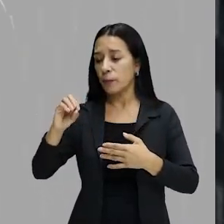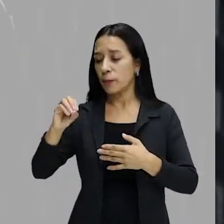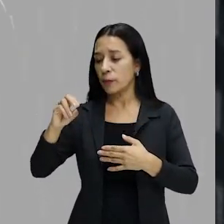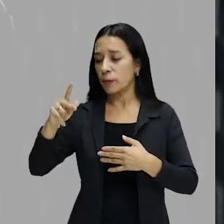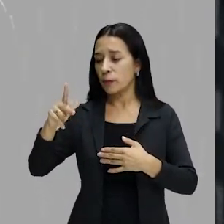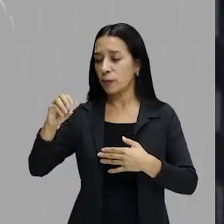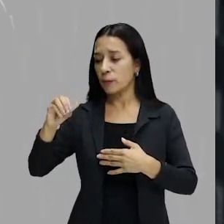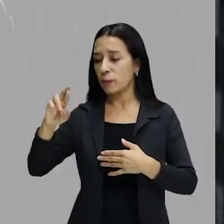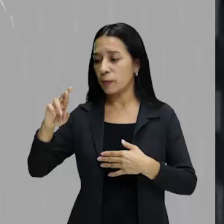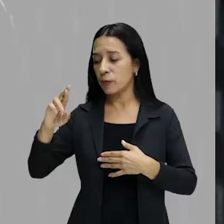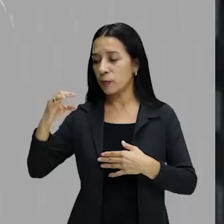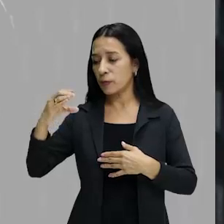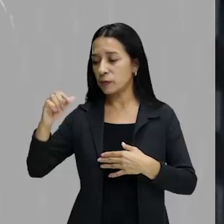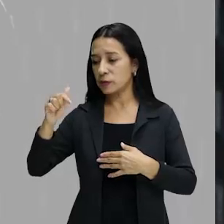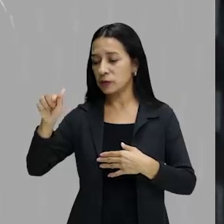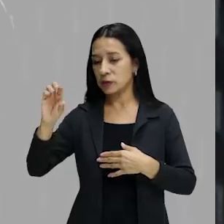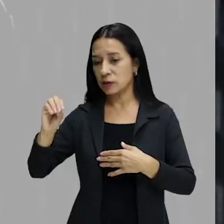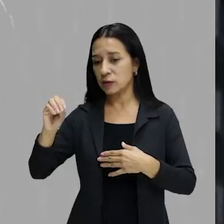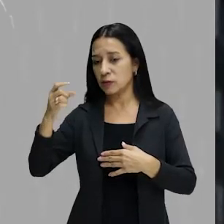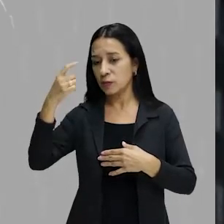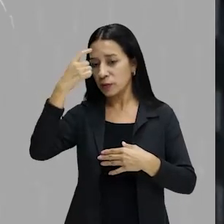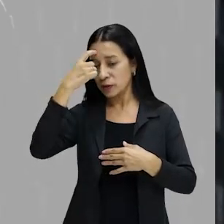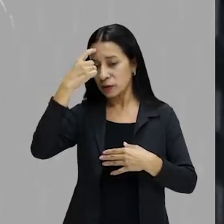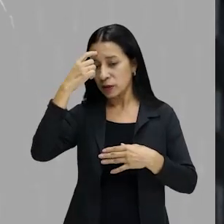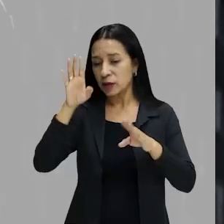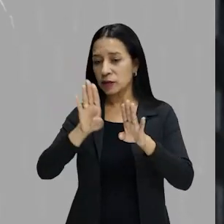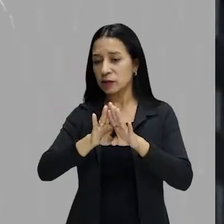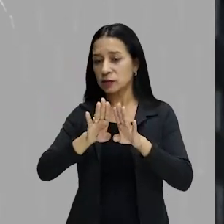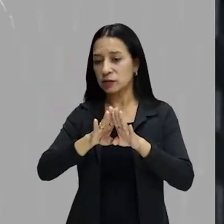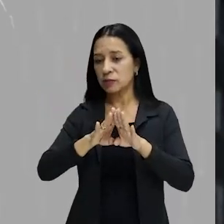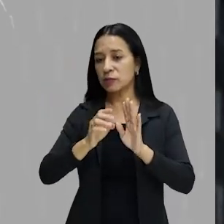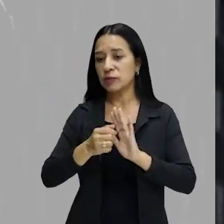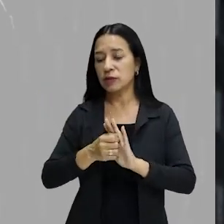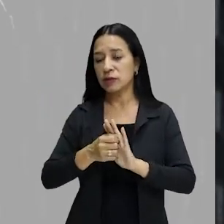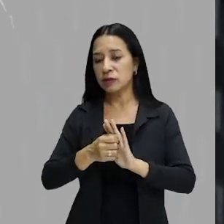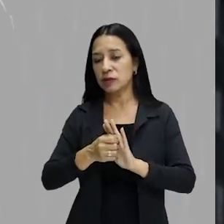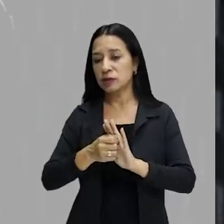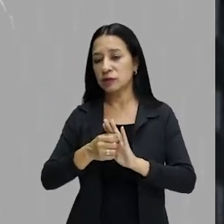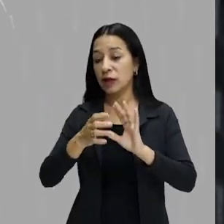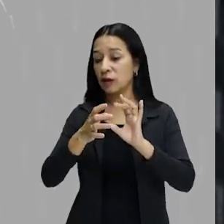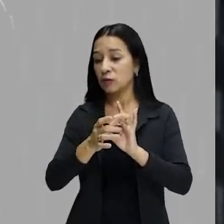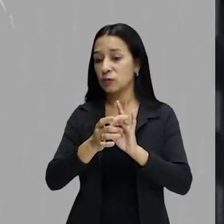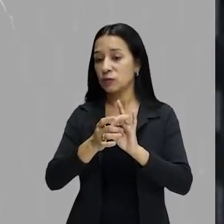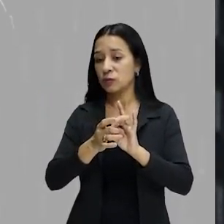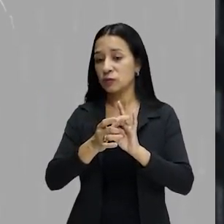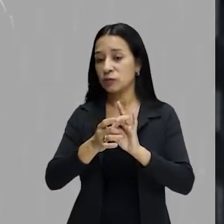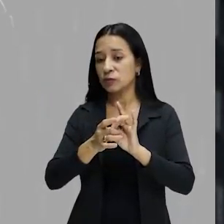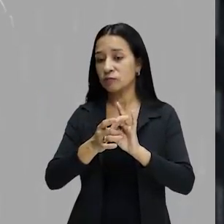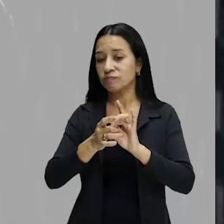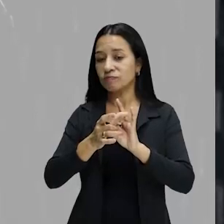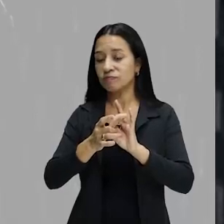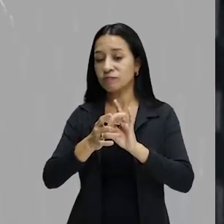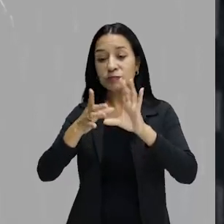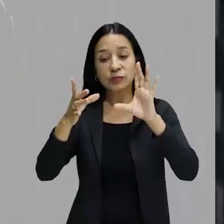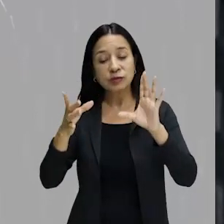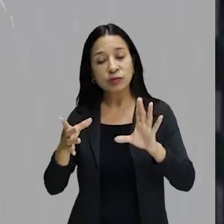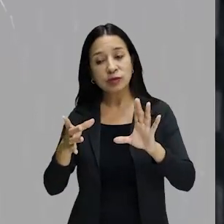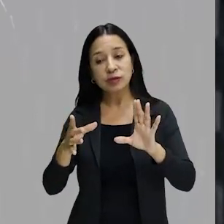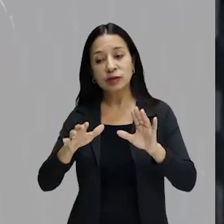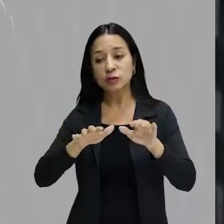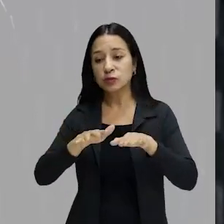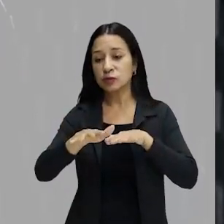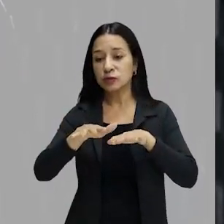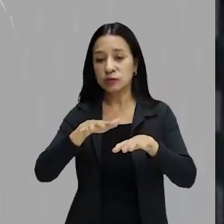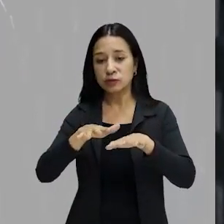disposição do auditório às ideias, a predisposição do auditório em relação às ideias que